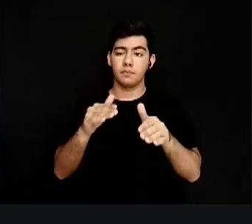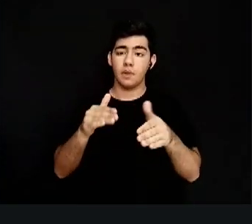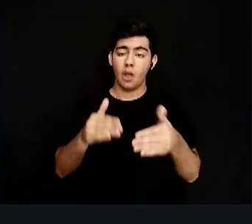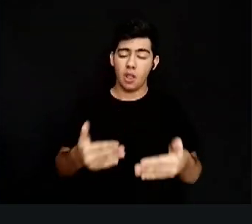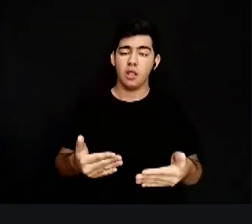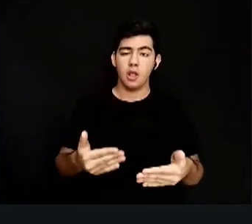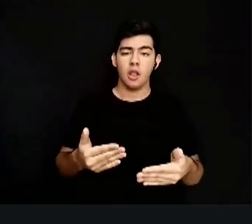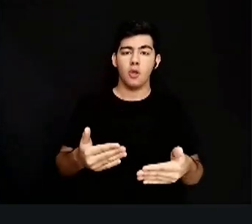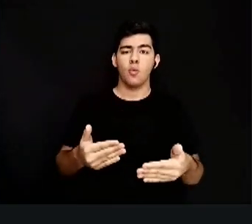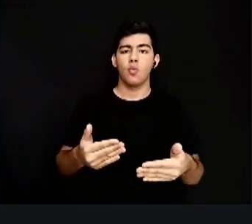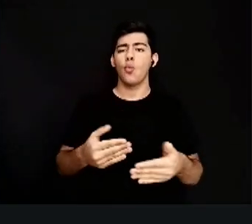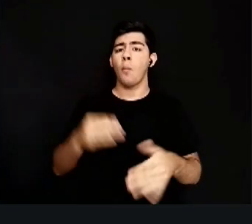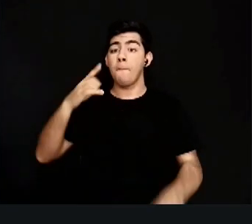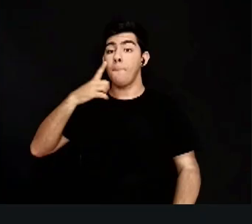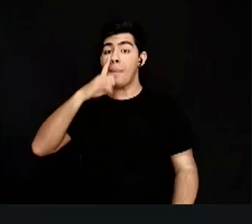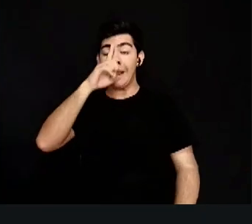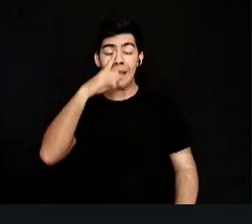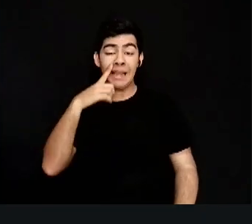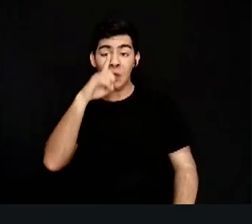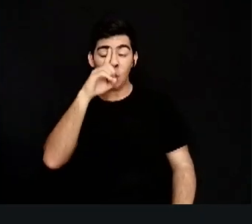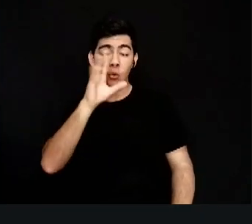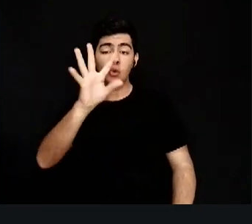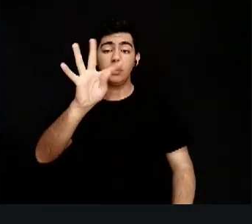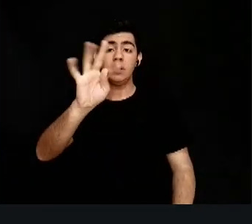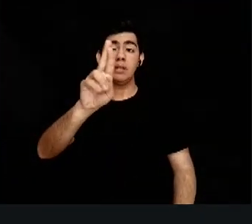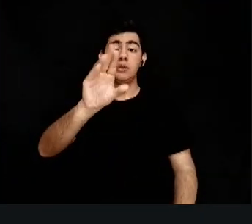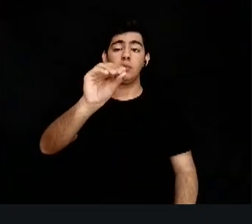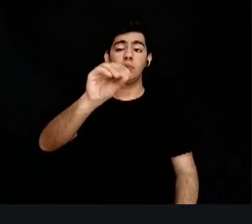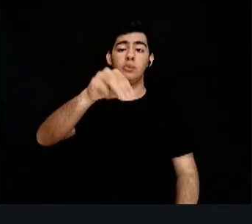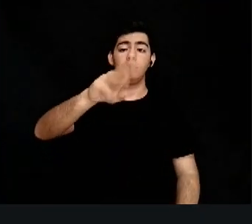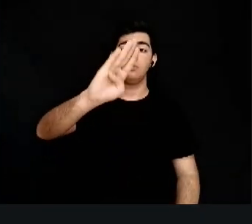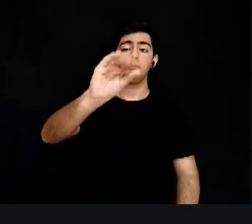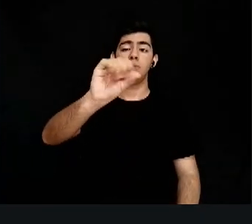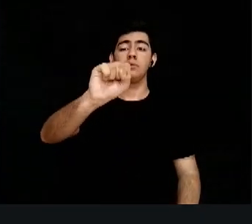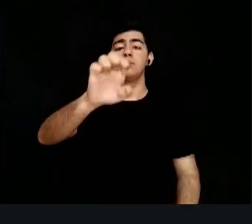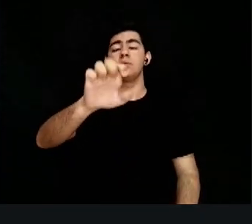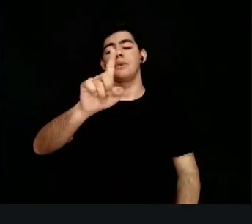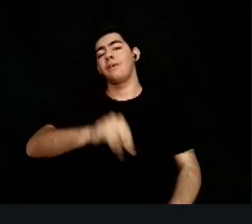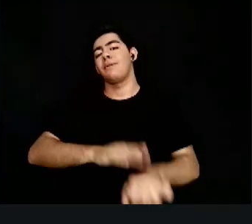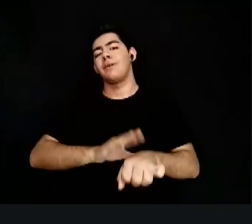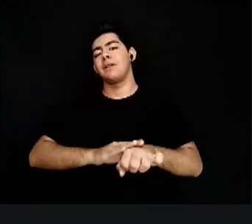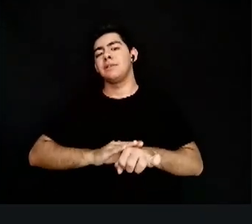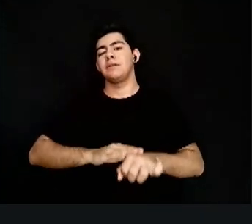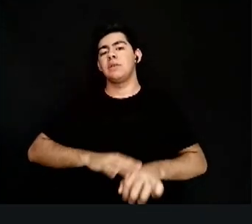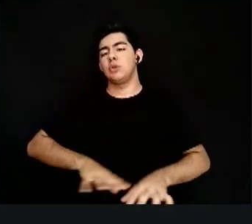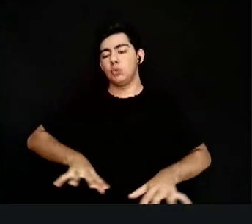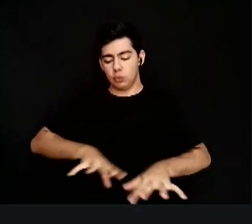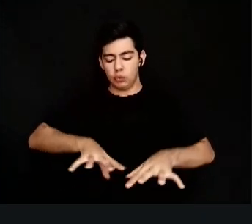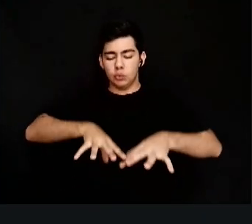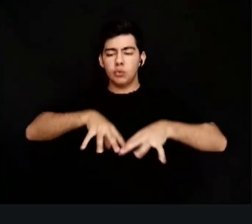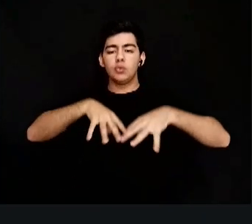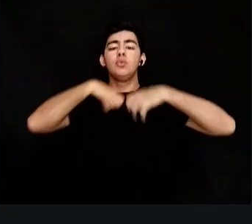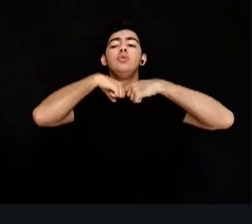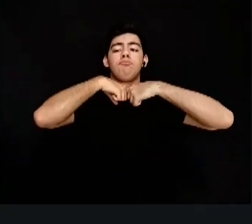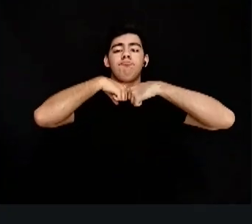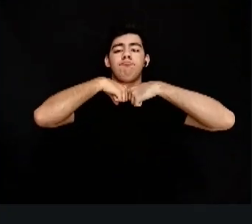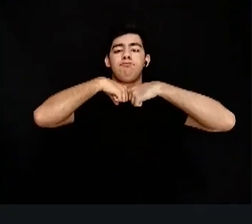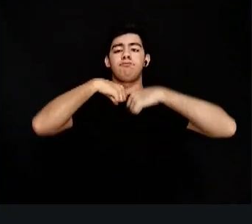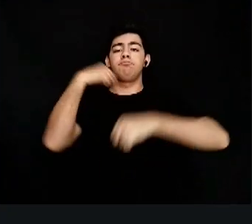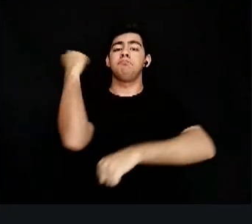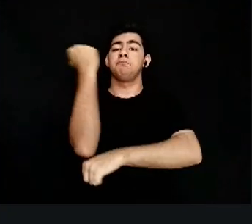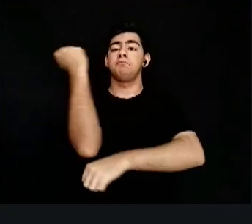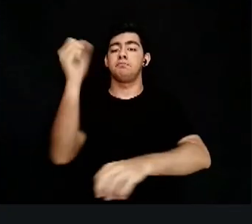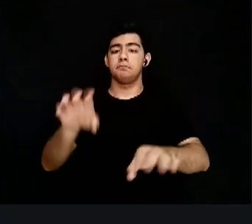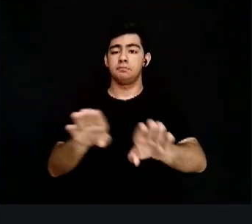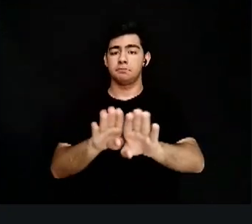Então, o grande risco de uma trombose venosa profunda é provocar embolia pulmonar, que é uma condição grave,